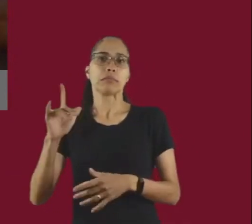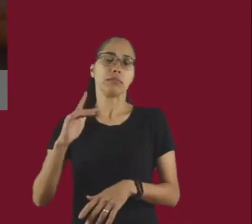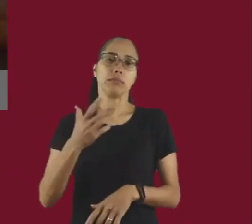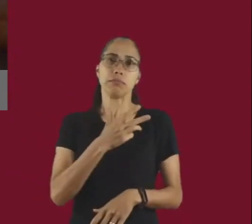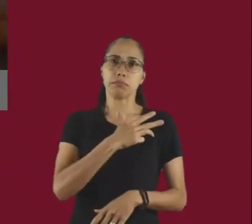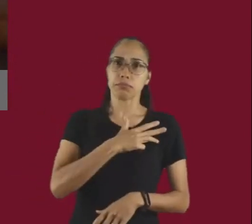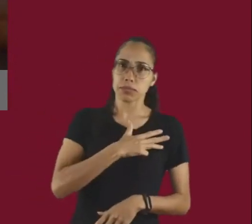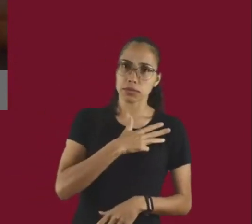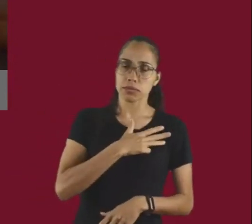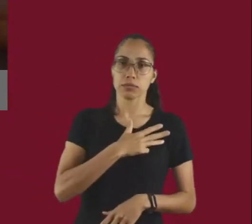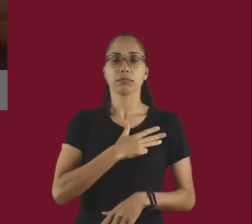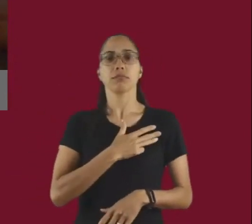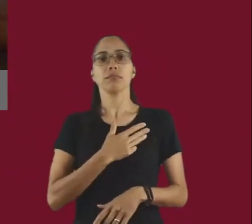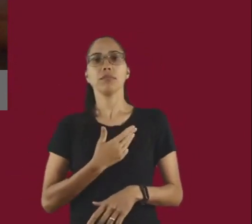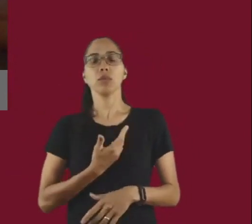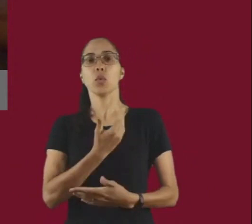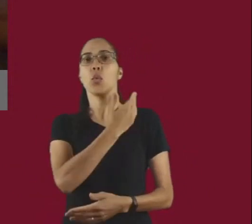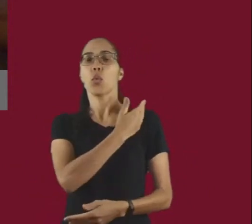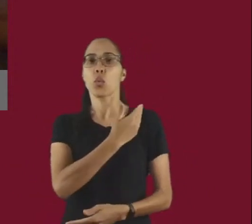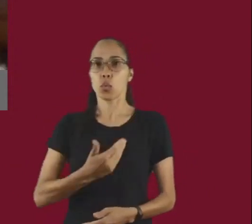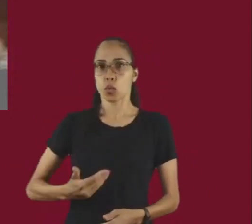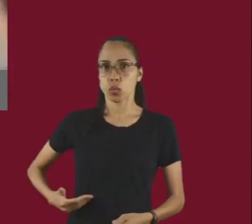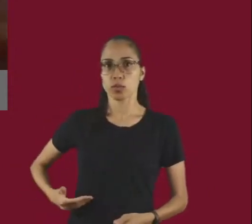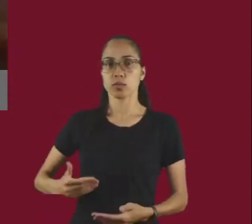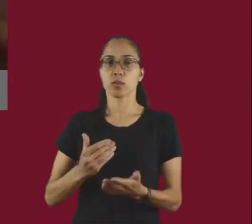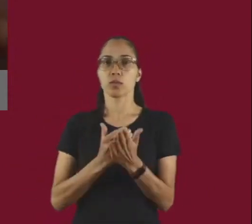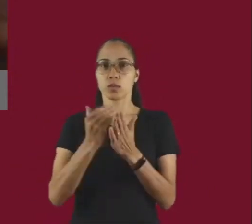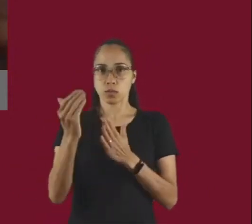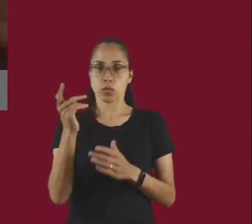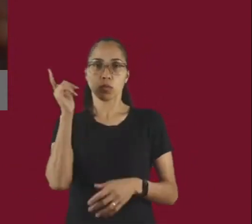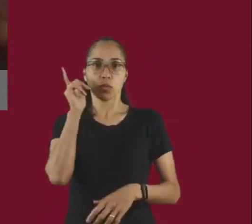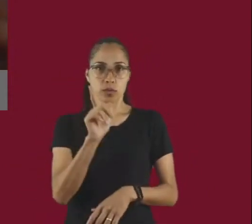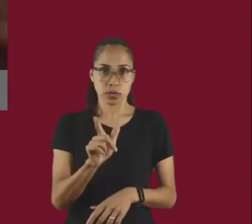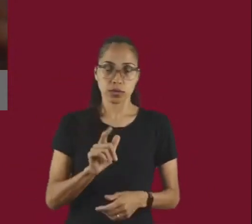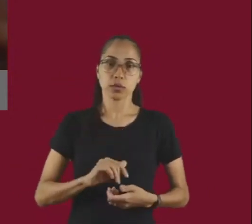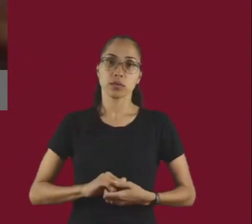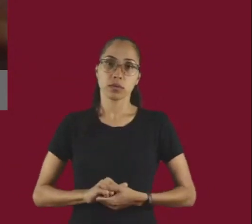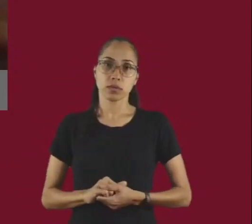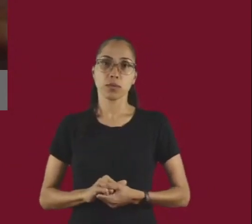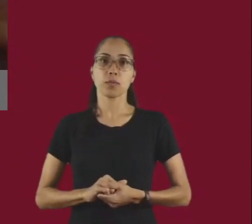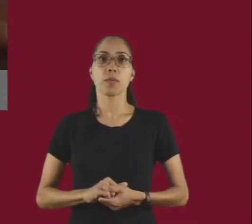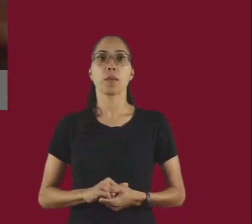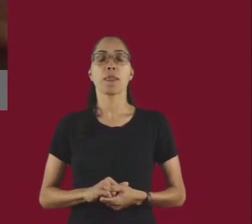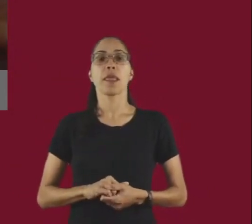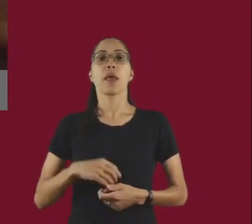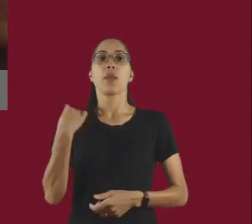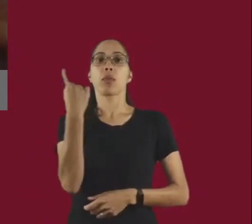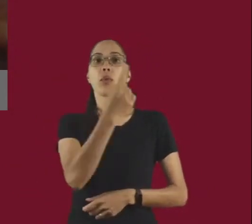lideranças indígenas, as lideranças das comunidades tradicionais e também as crianças,